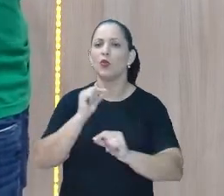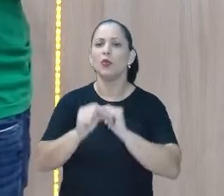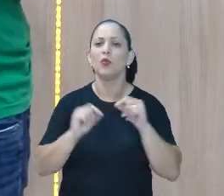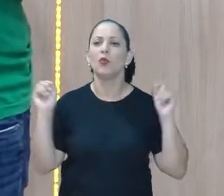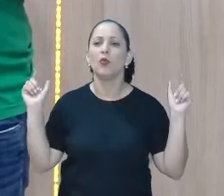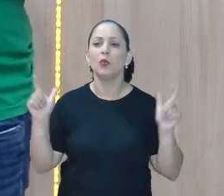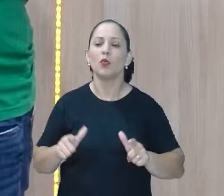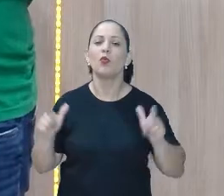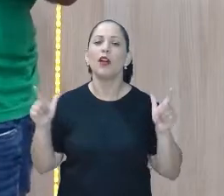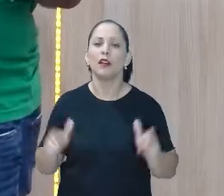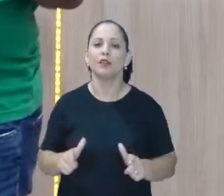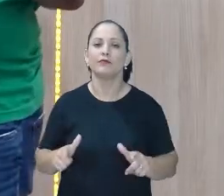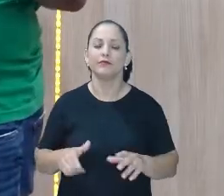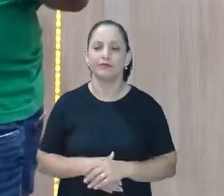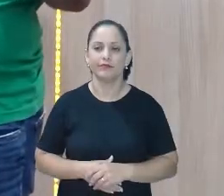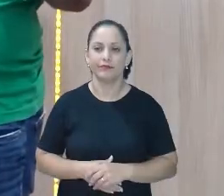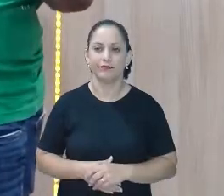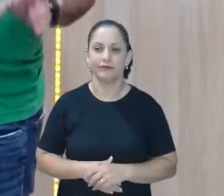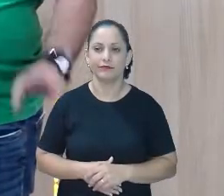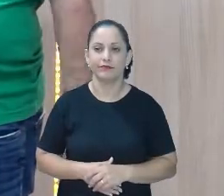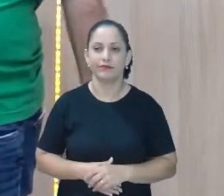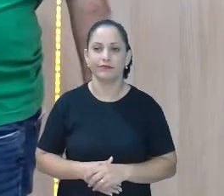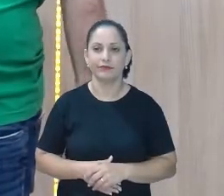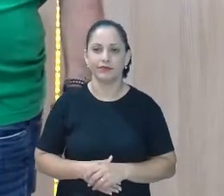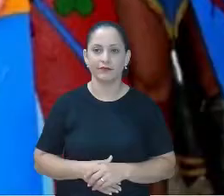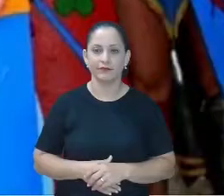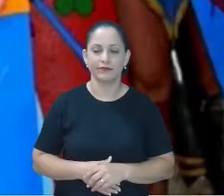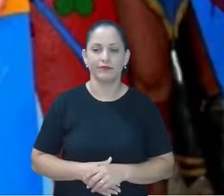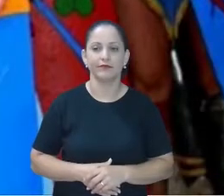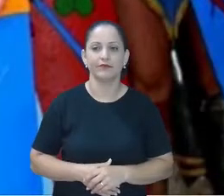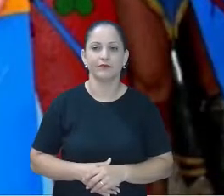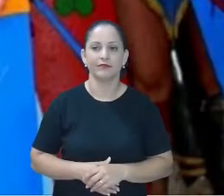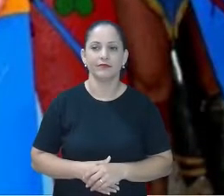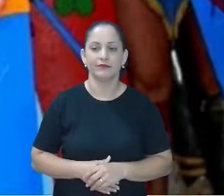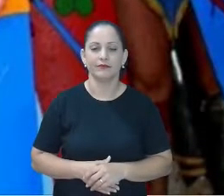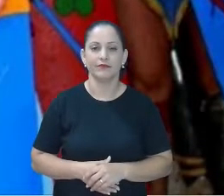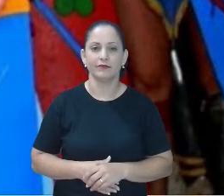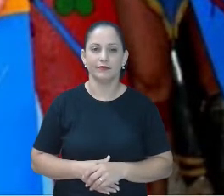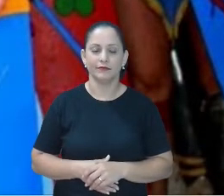algum lugar, ok? Então vamos lá, ao vídeo aí.